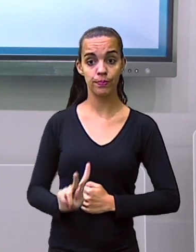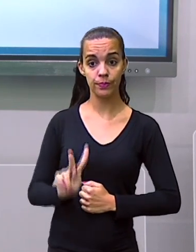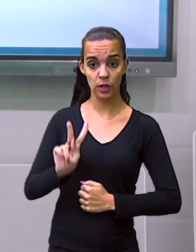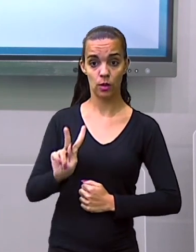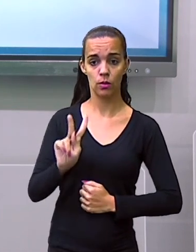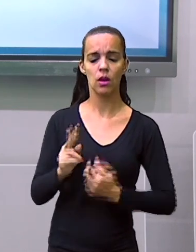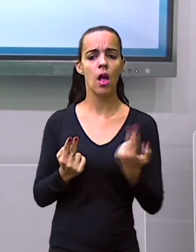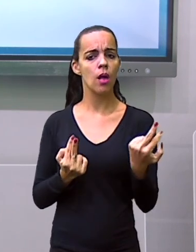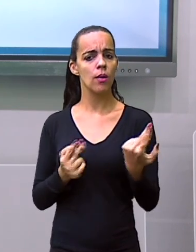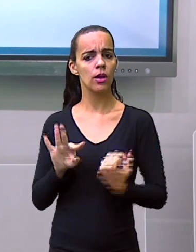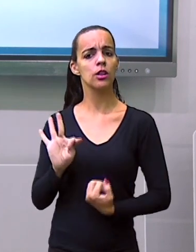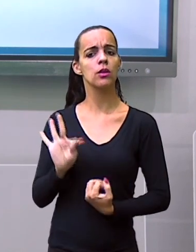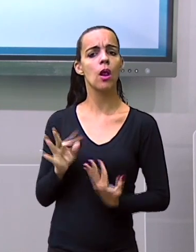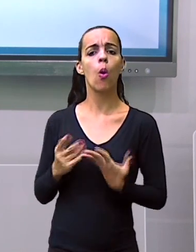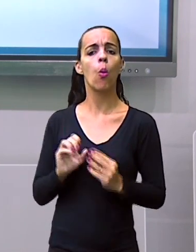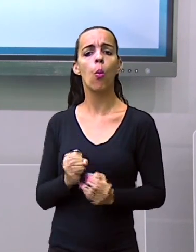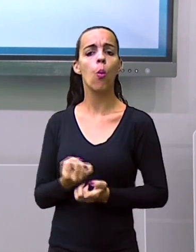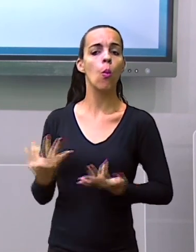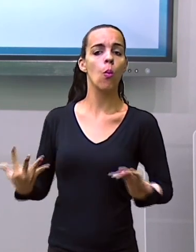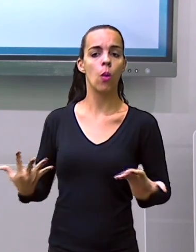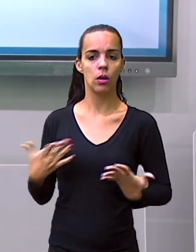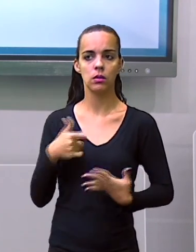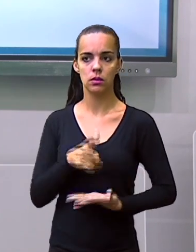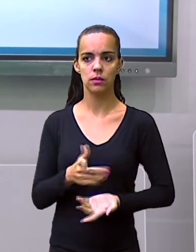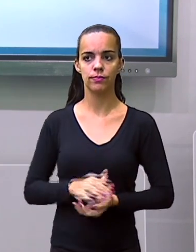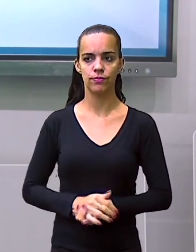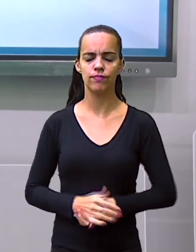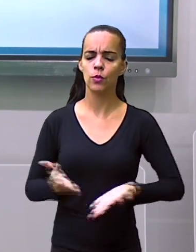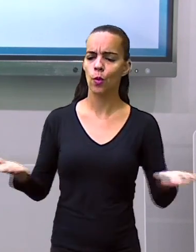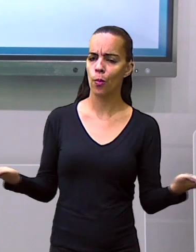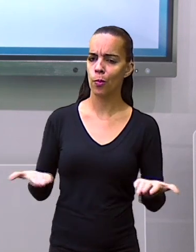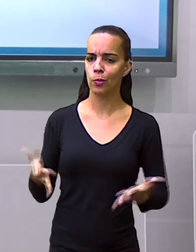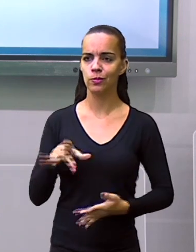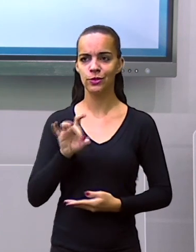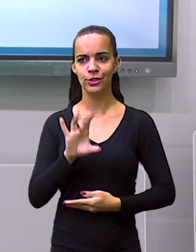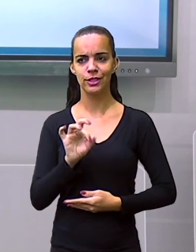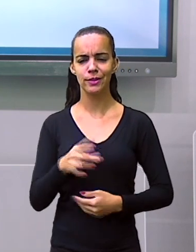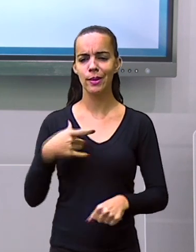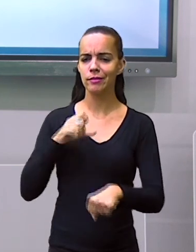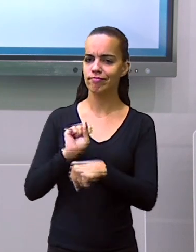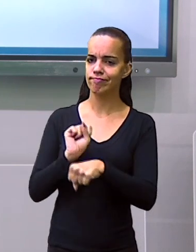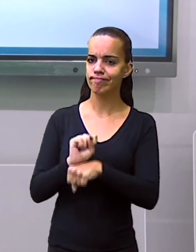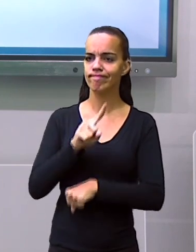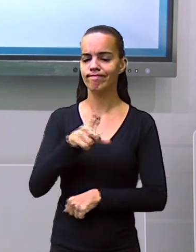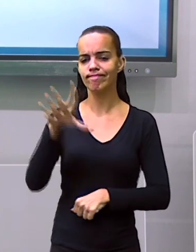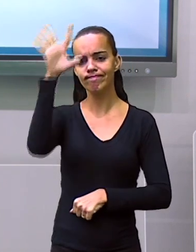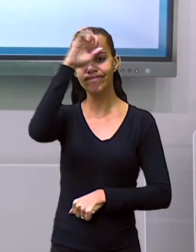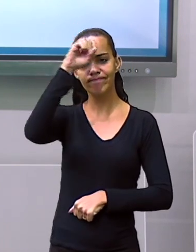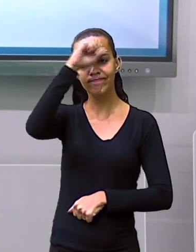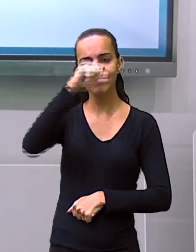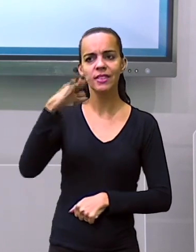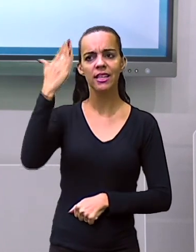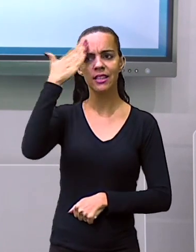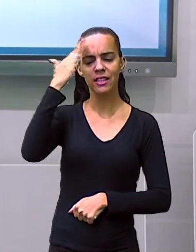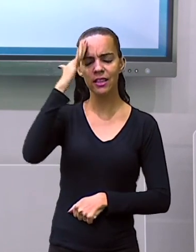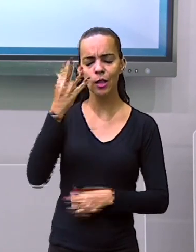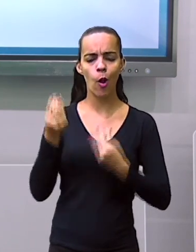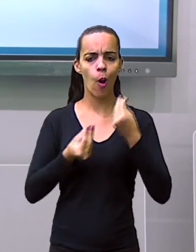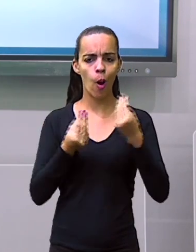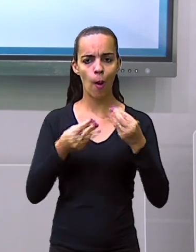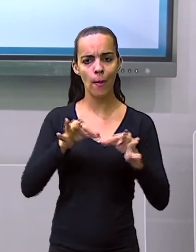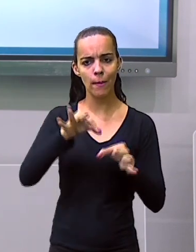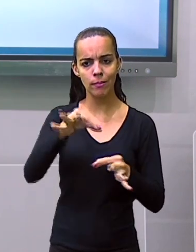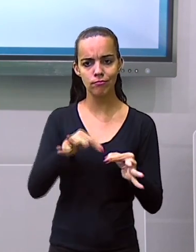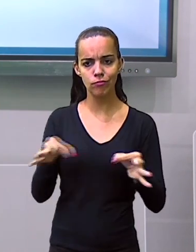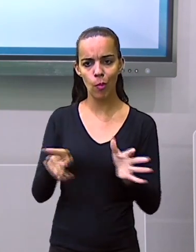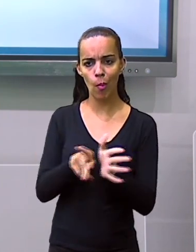encontro o resultado Então pessoal por hoje é só espero que vocês tenham aprendido sobre unidades de medida de